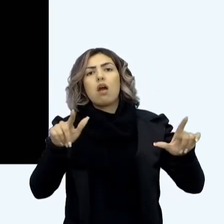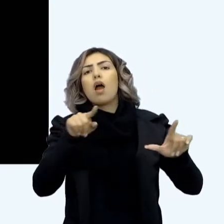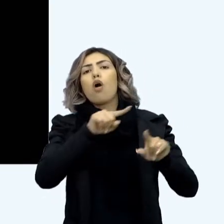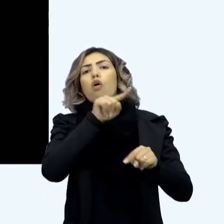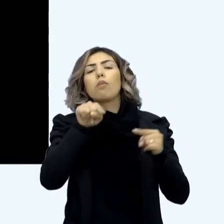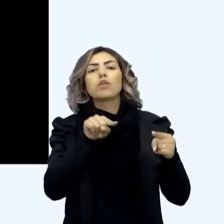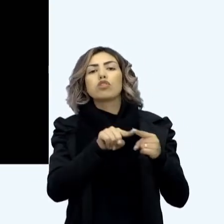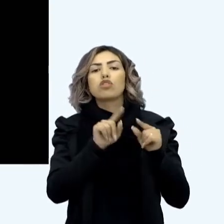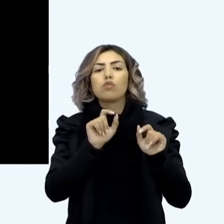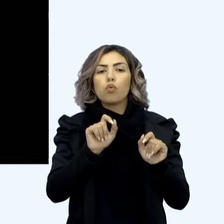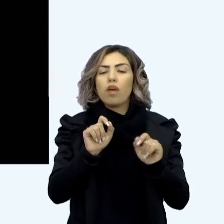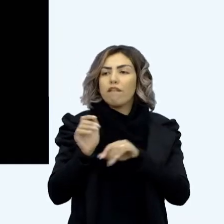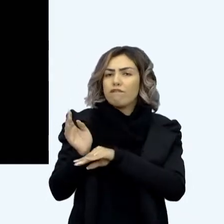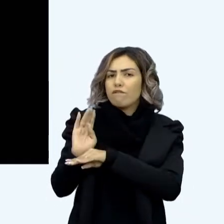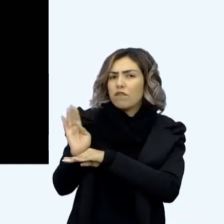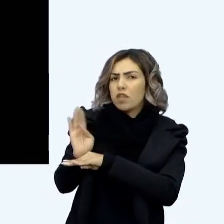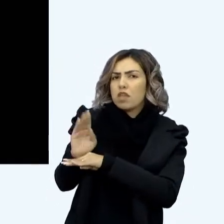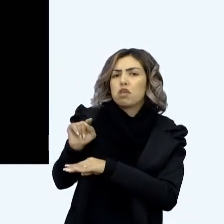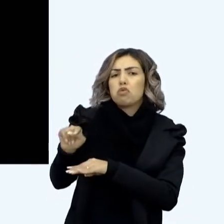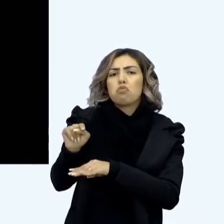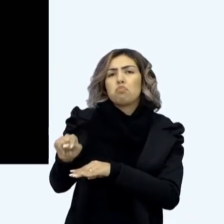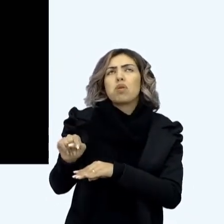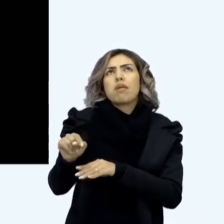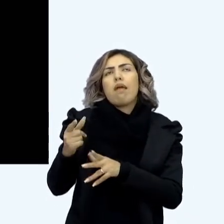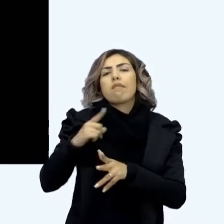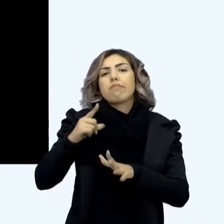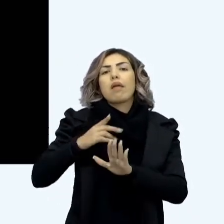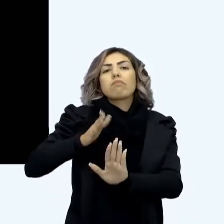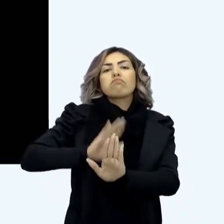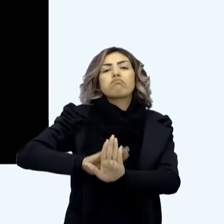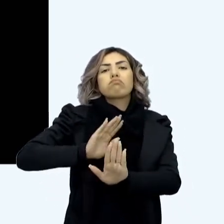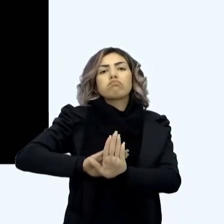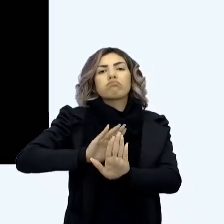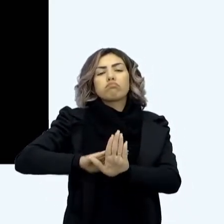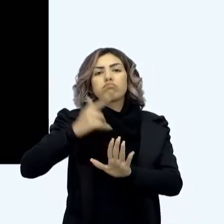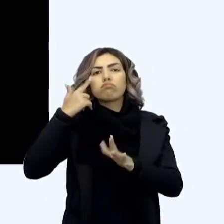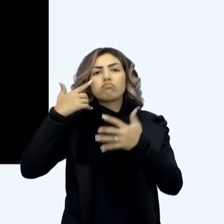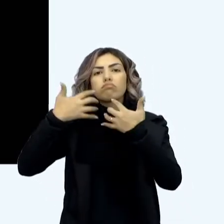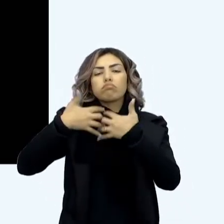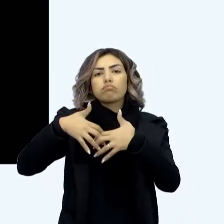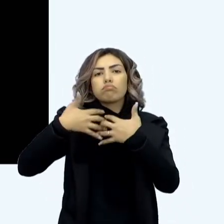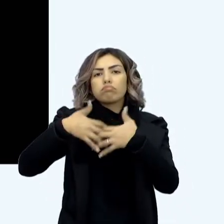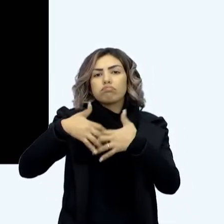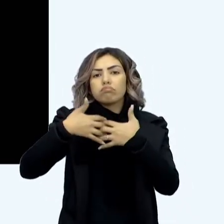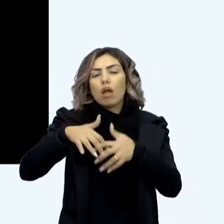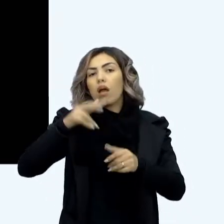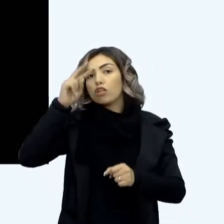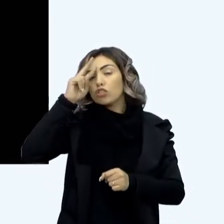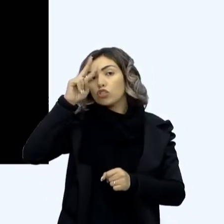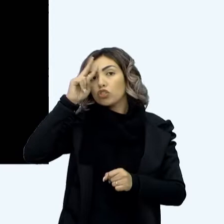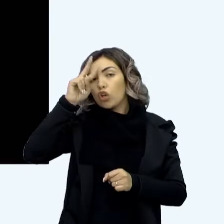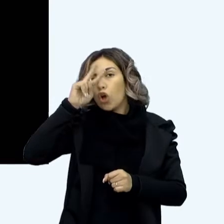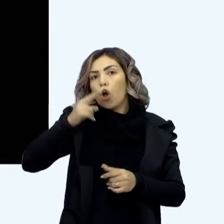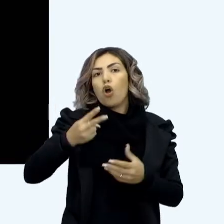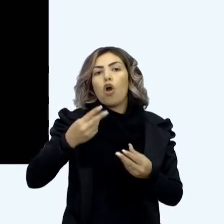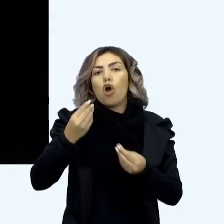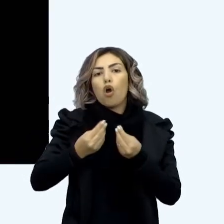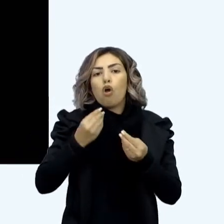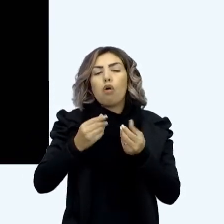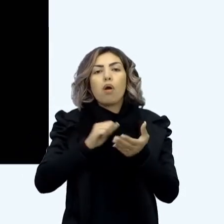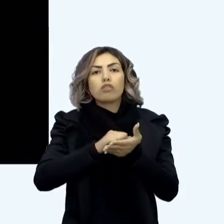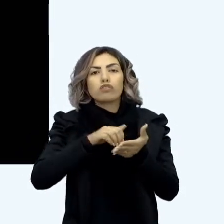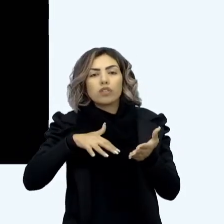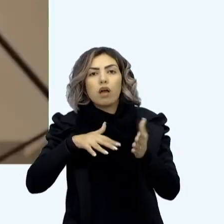e divulgar filmes que reflitam ou cujo tema principal seja a história da atividade